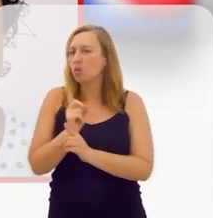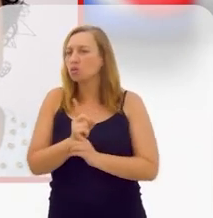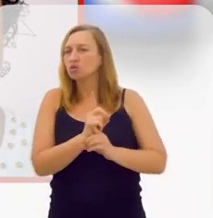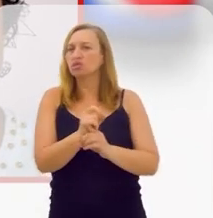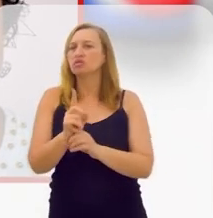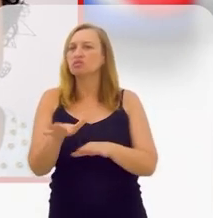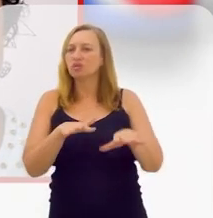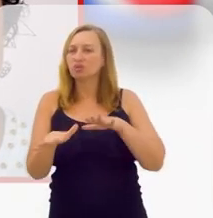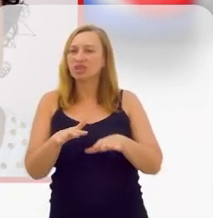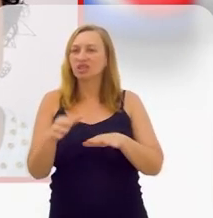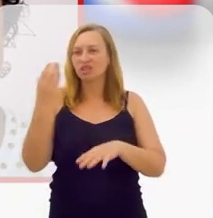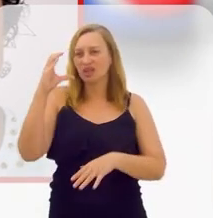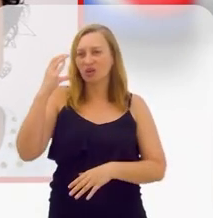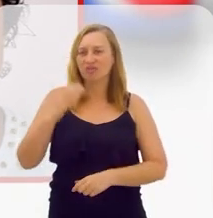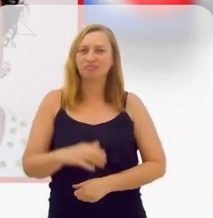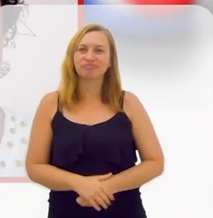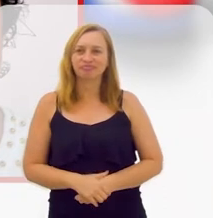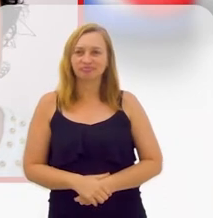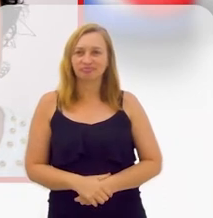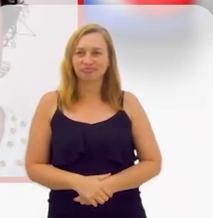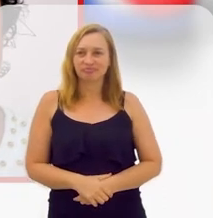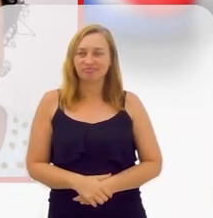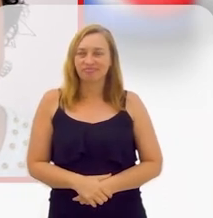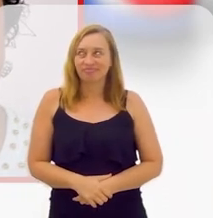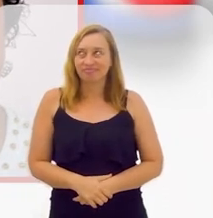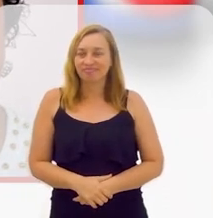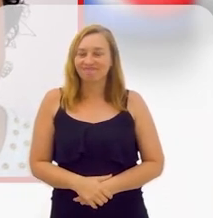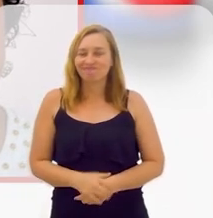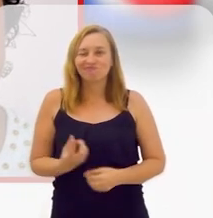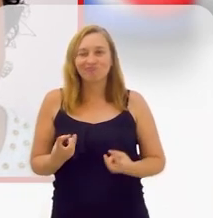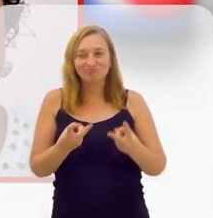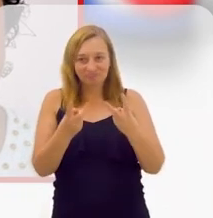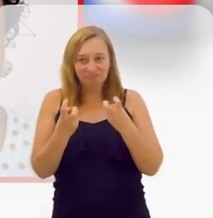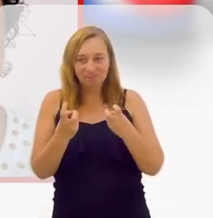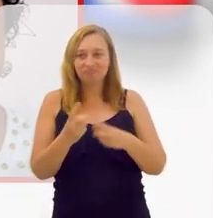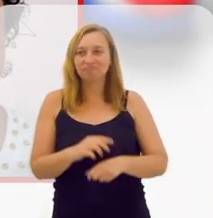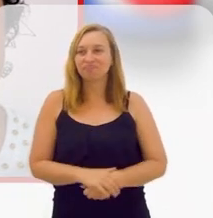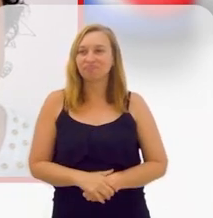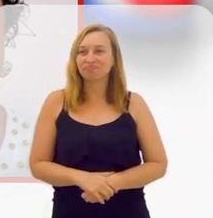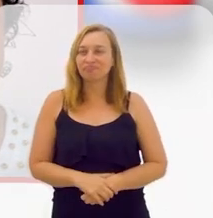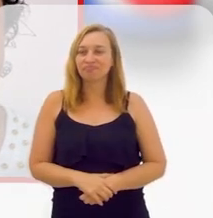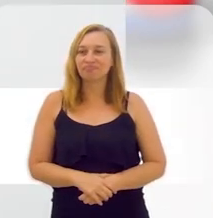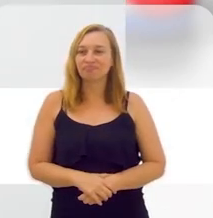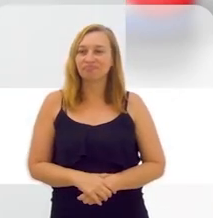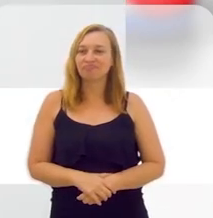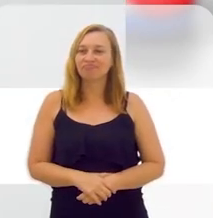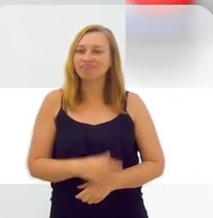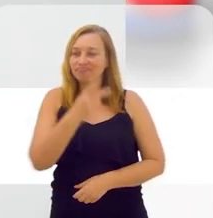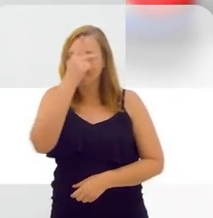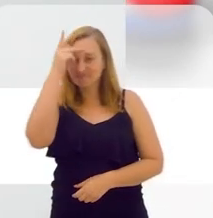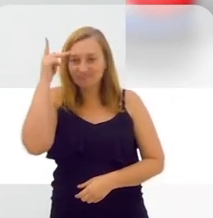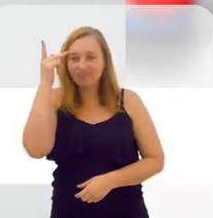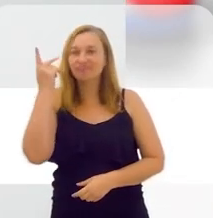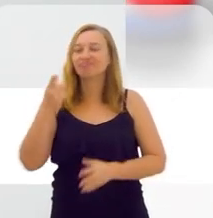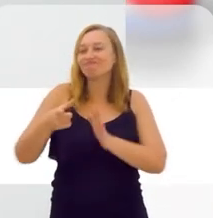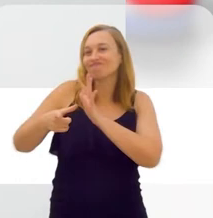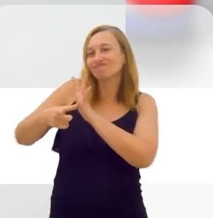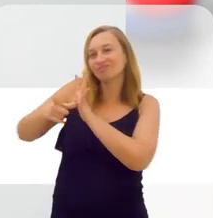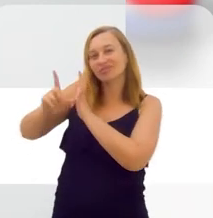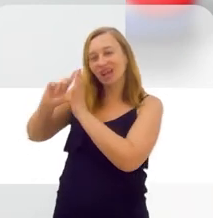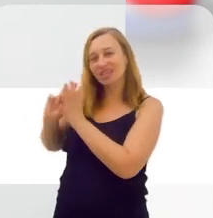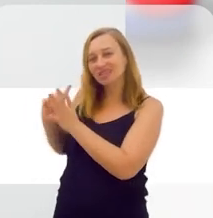encontro desses movimentos em Niterói? A gente percebe pessoas